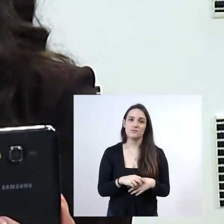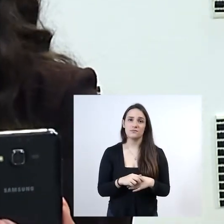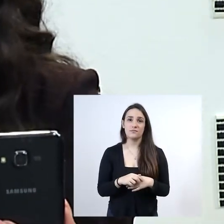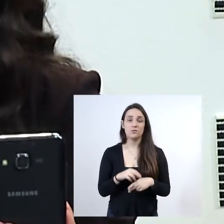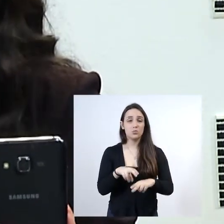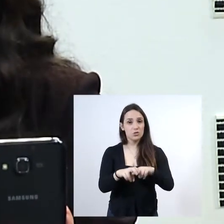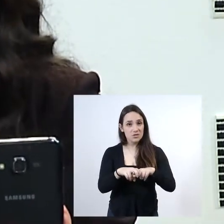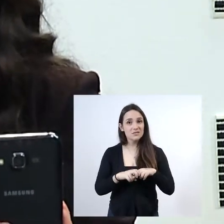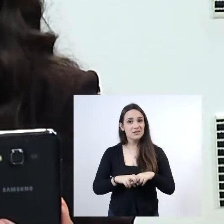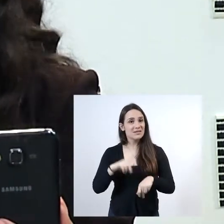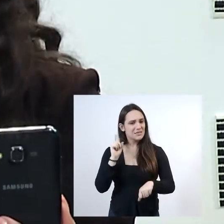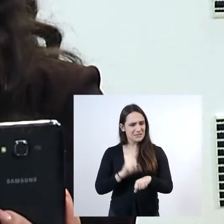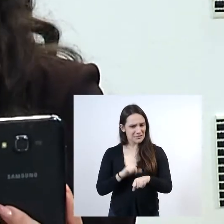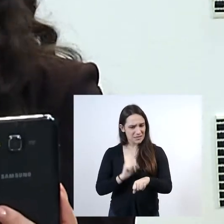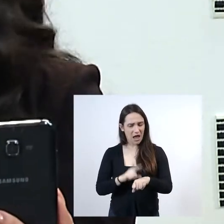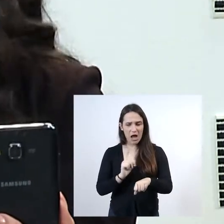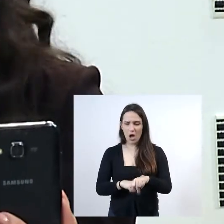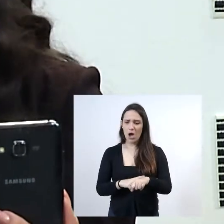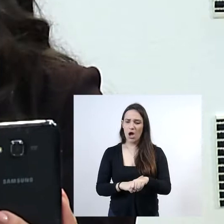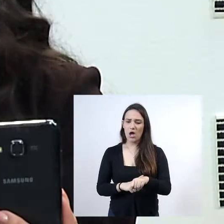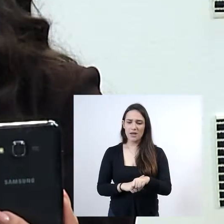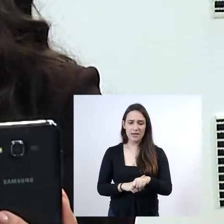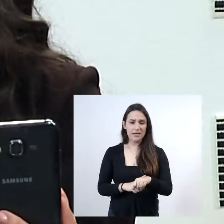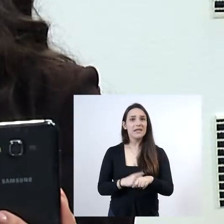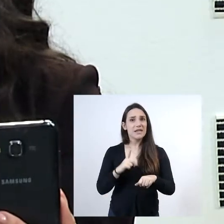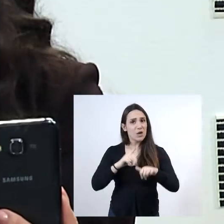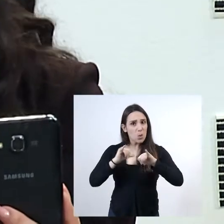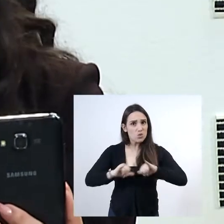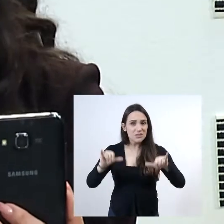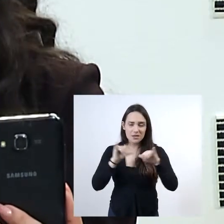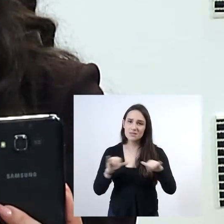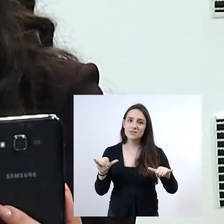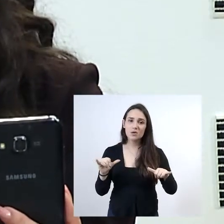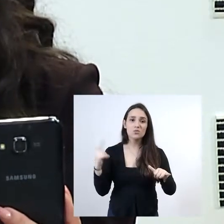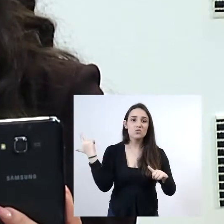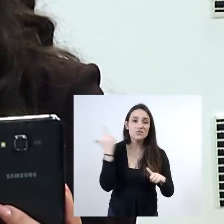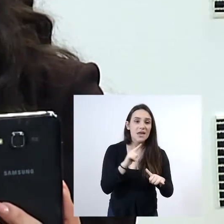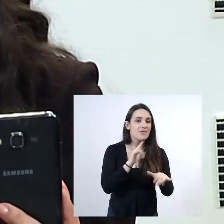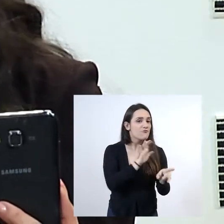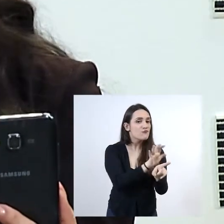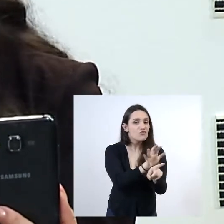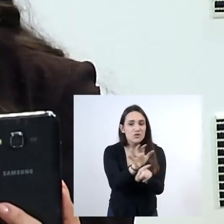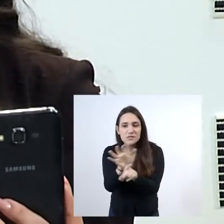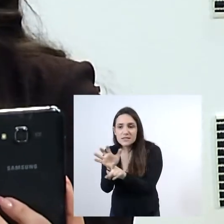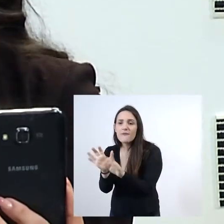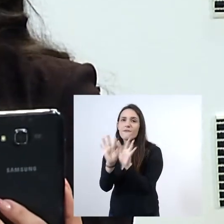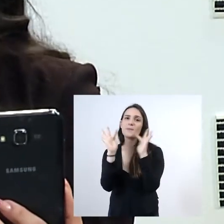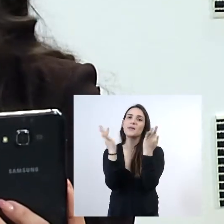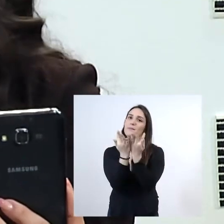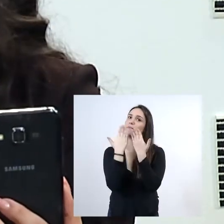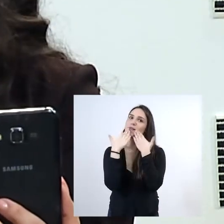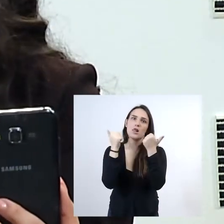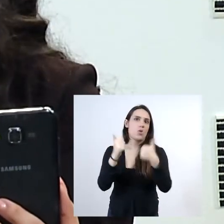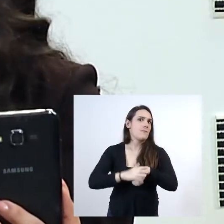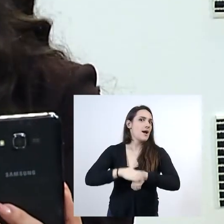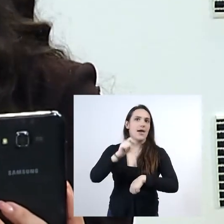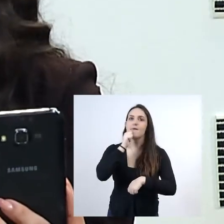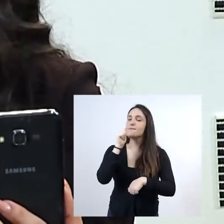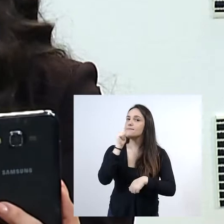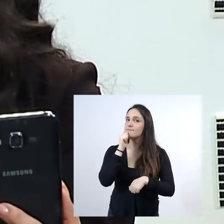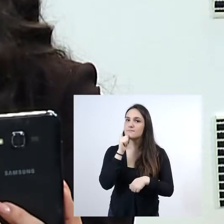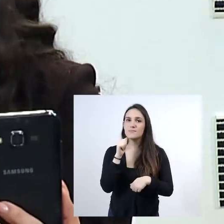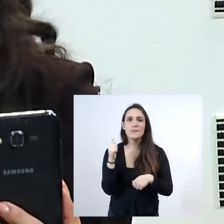isso, chegar nas famílias, isso é muito importante. Então, e ainda agora, o crescimento, a gente